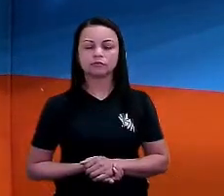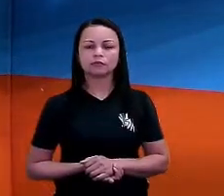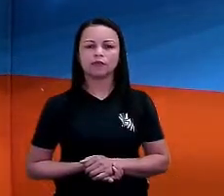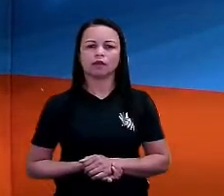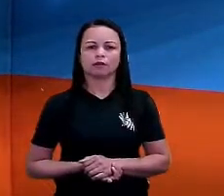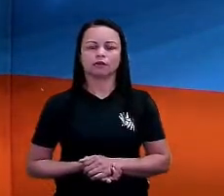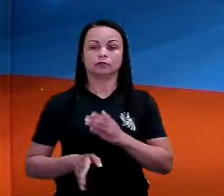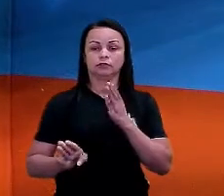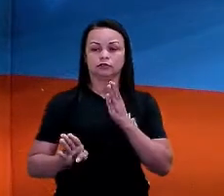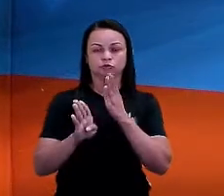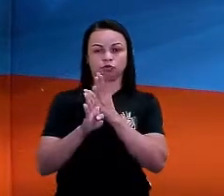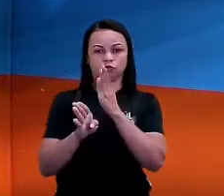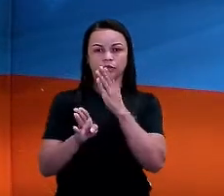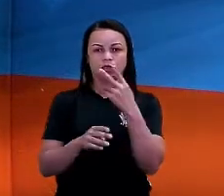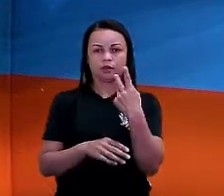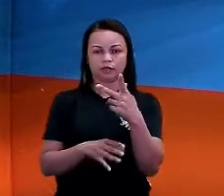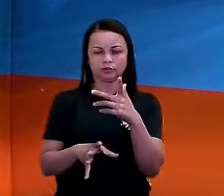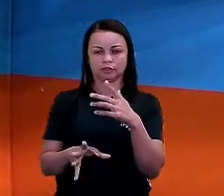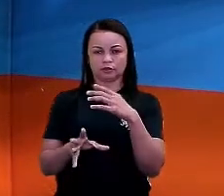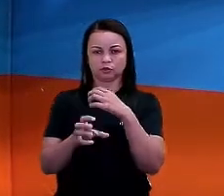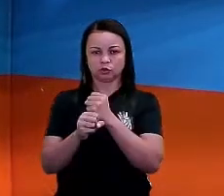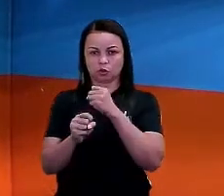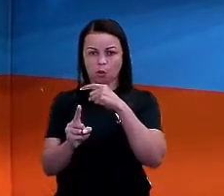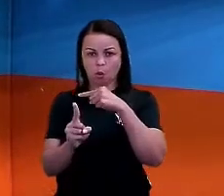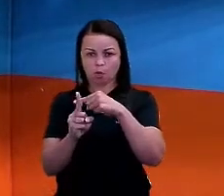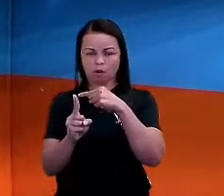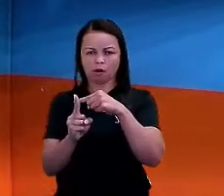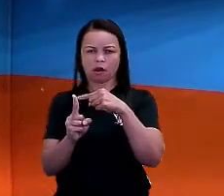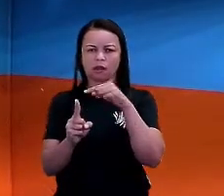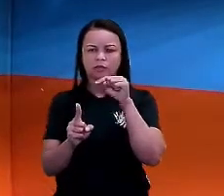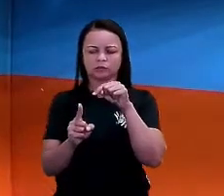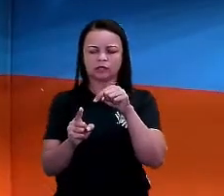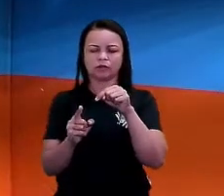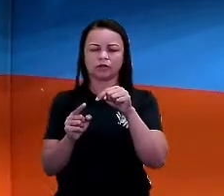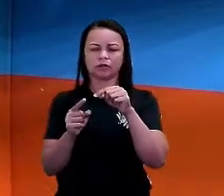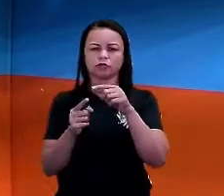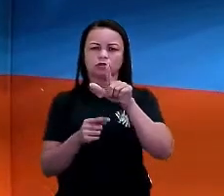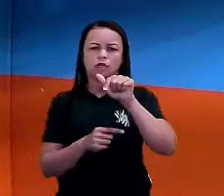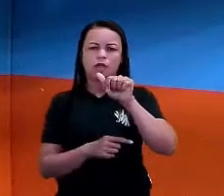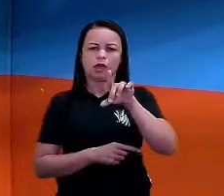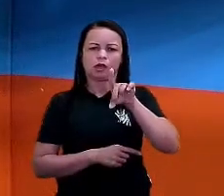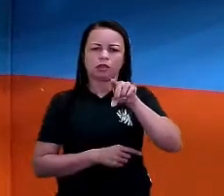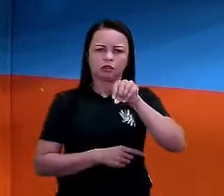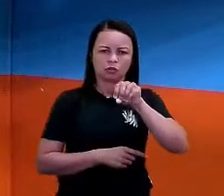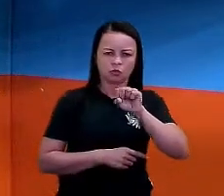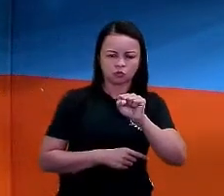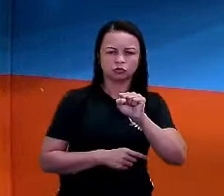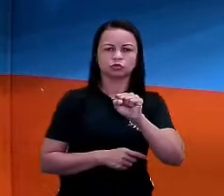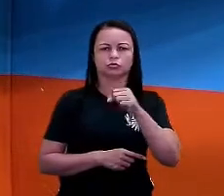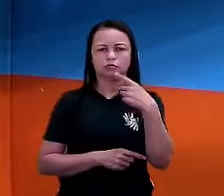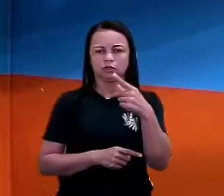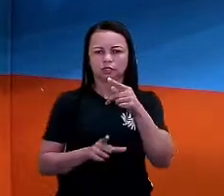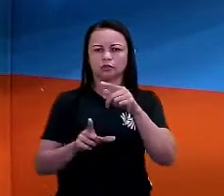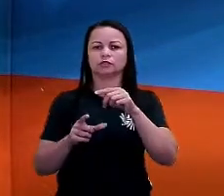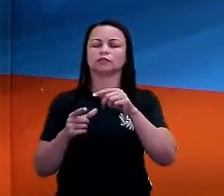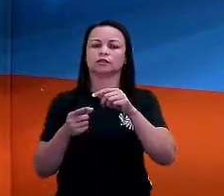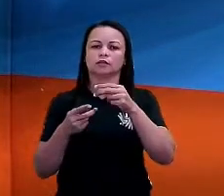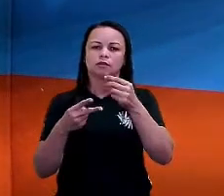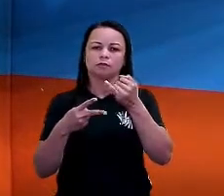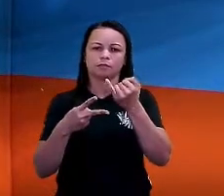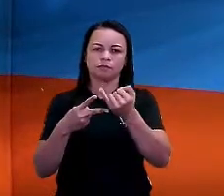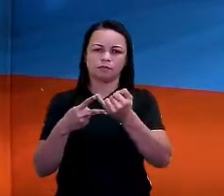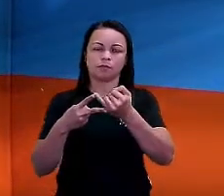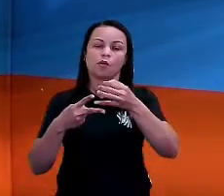Descobrir, né, essa soma de ângulos através dos lados, né, do polígono. Então, o que é que a gente vai